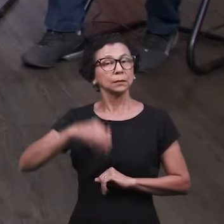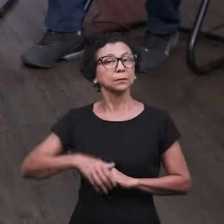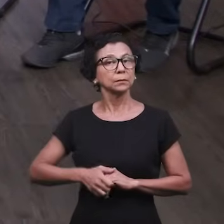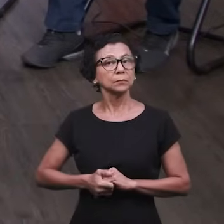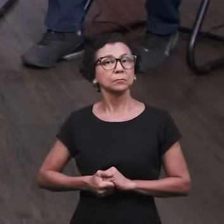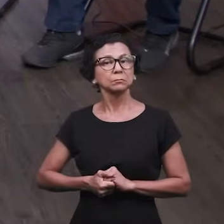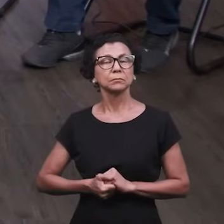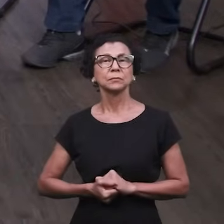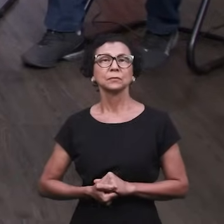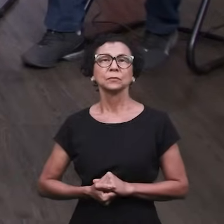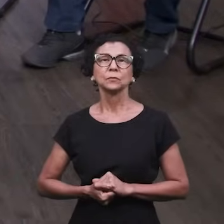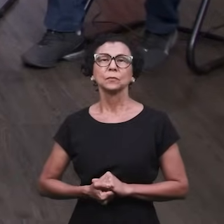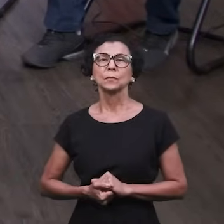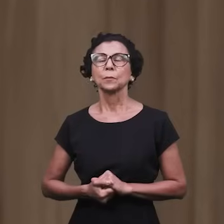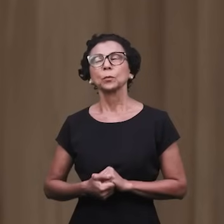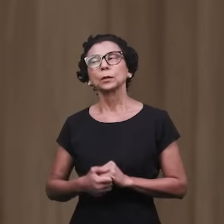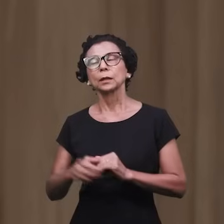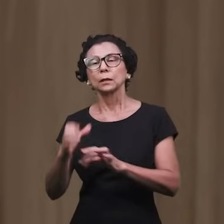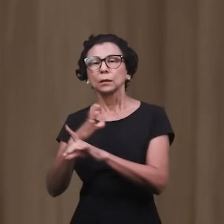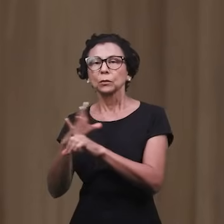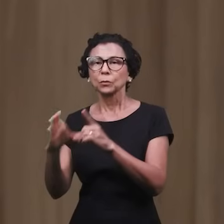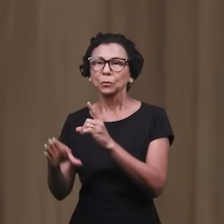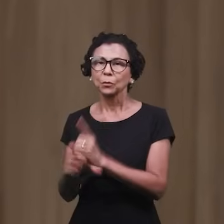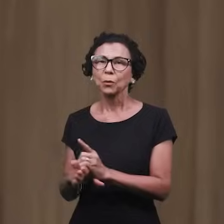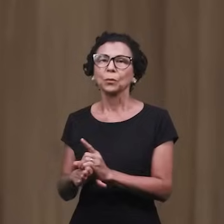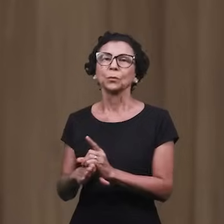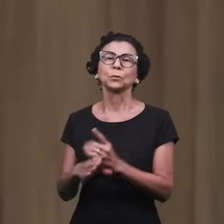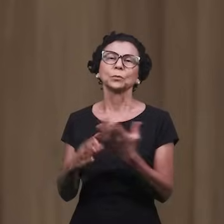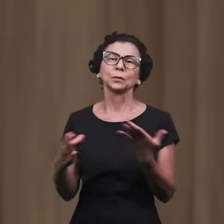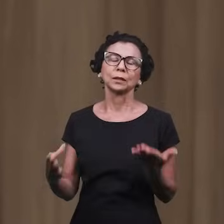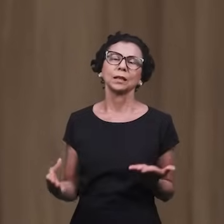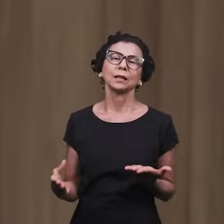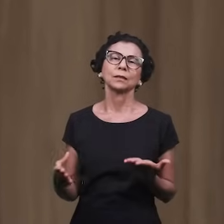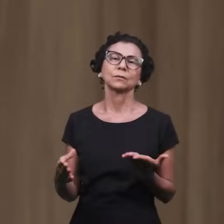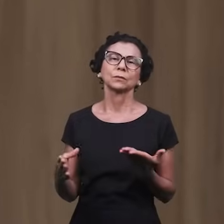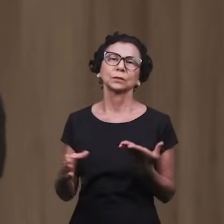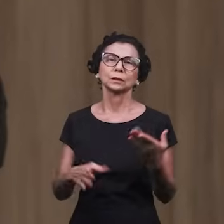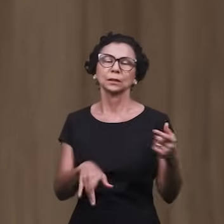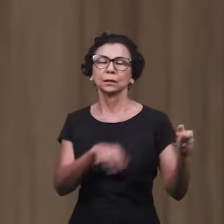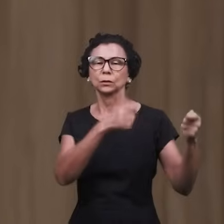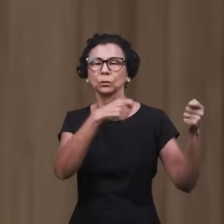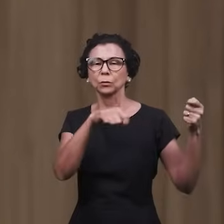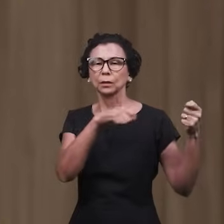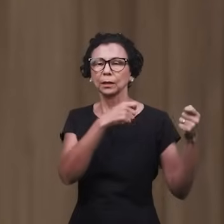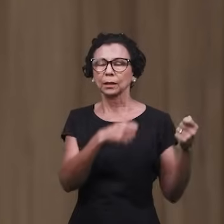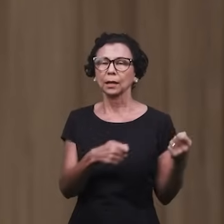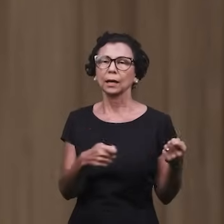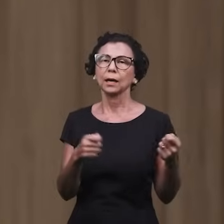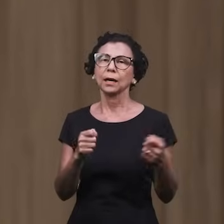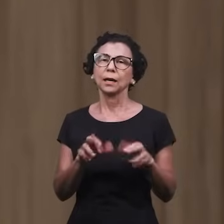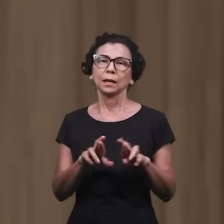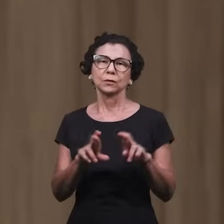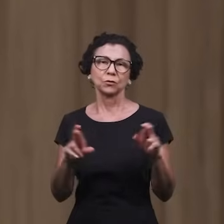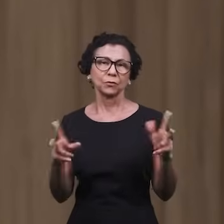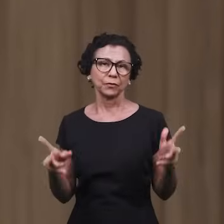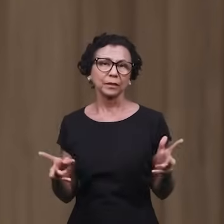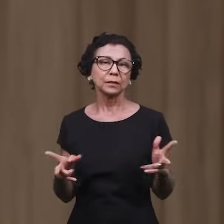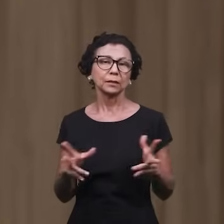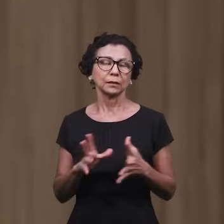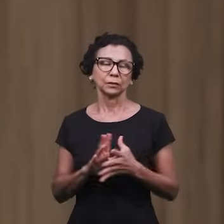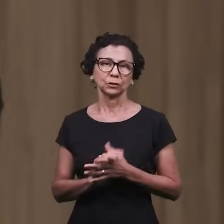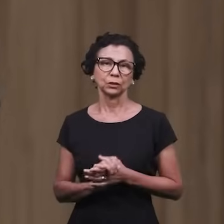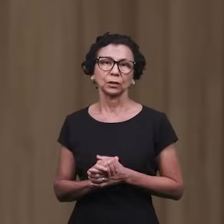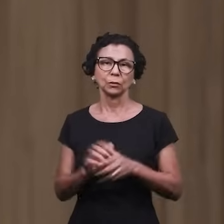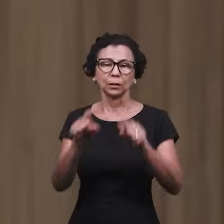experiência de estúdio, porque tocar nos cultos, tocar em algum evento, exige um tipo de comportamento no instrumento, né? Quando nós vamos